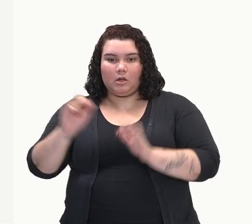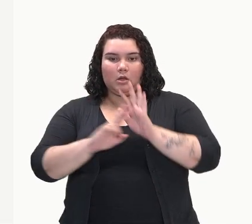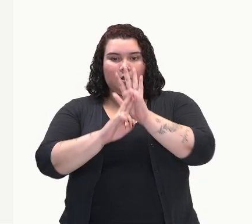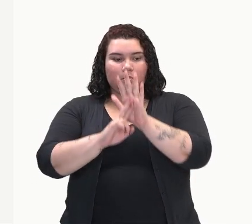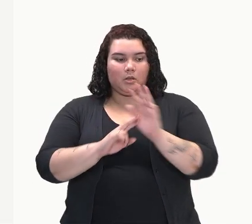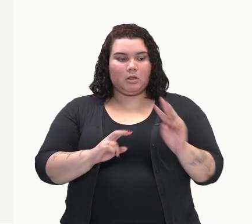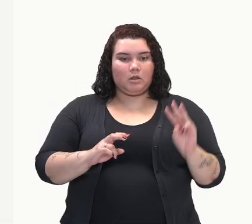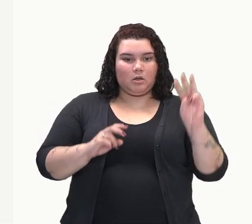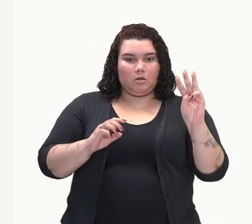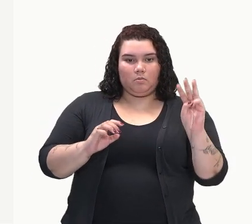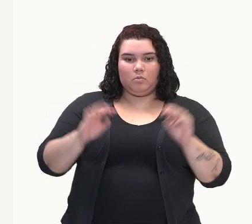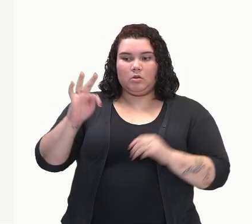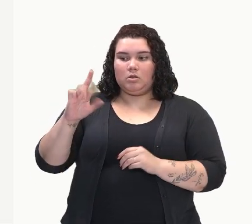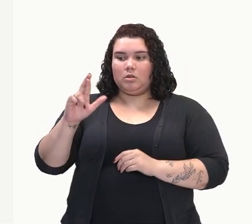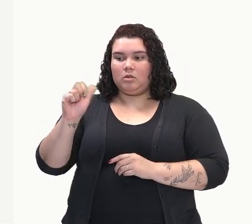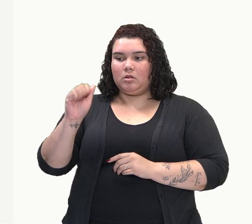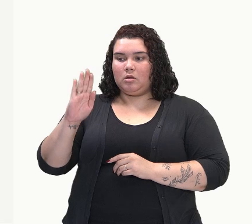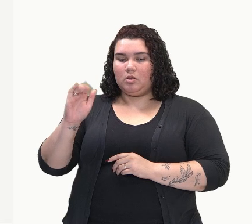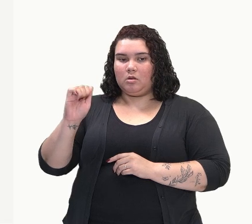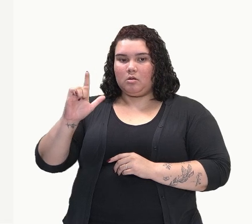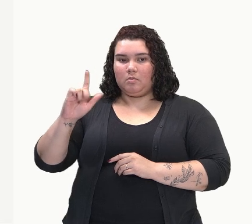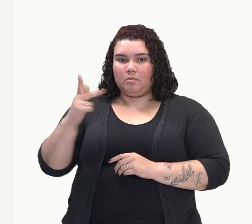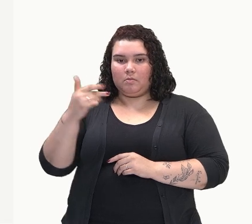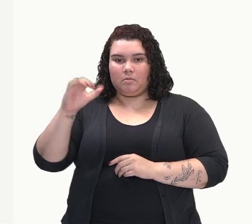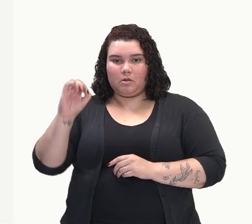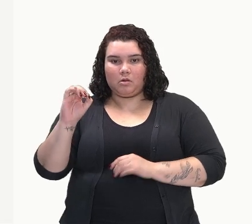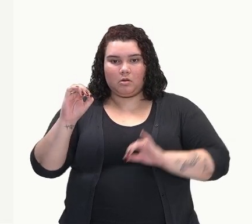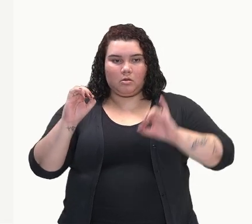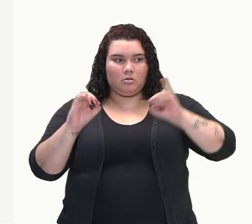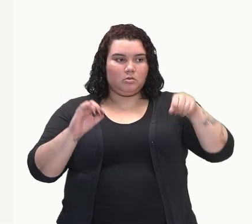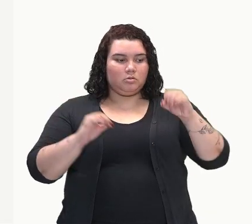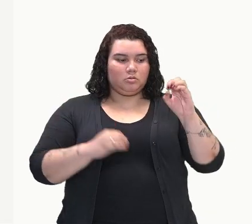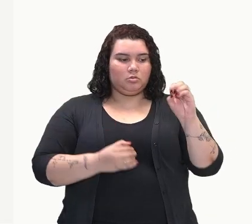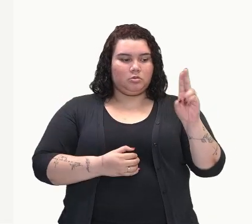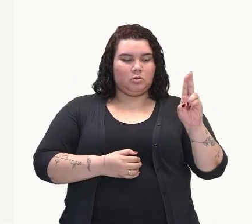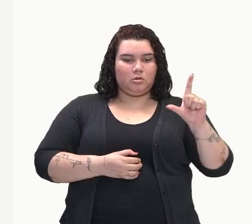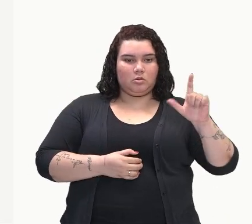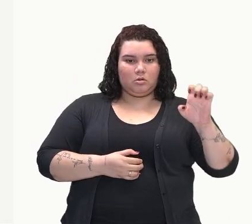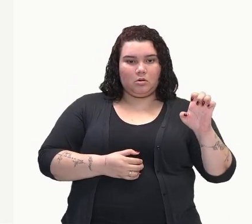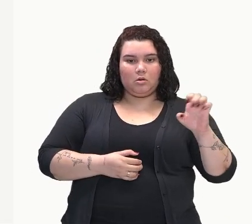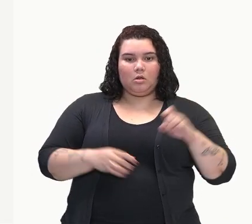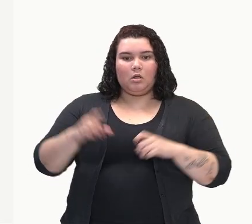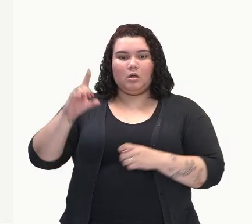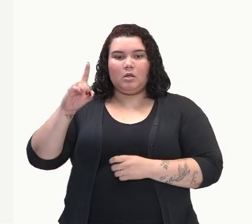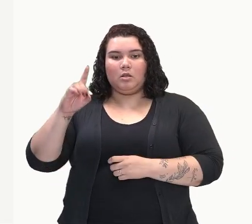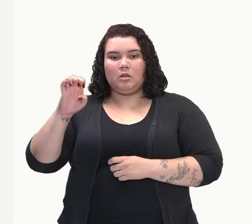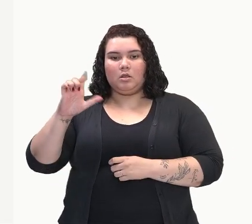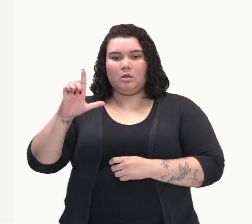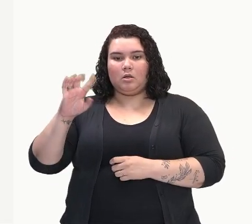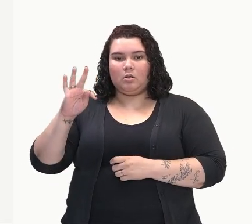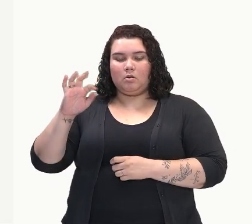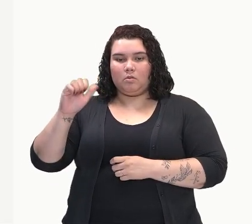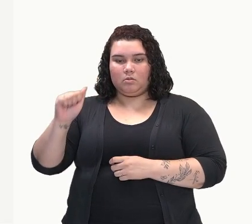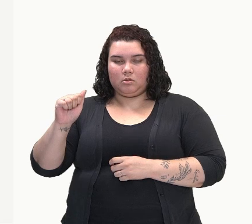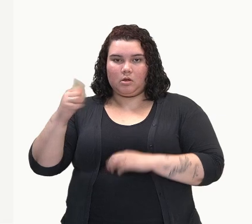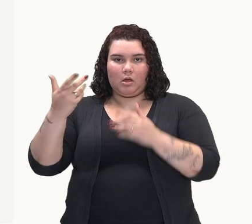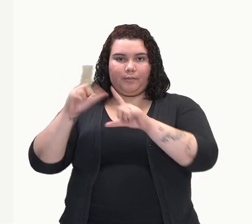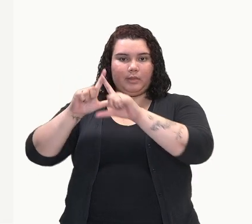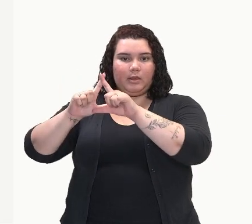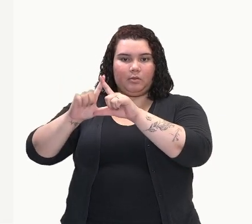em joules, é o tal aqui, ó. E o ΔT é o intervalo de tempo, que é medido em